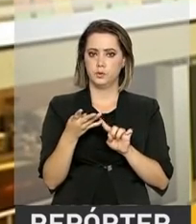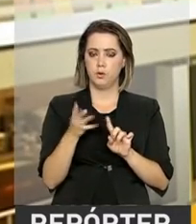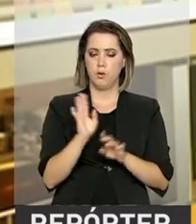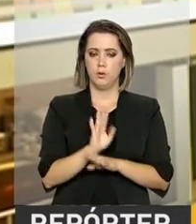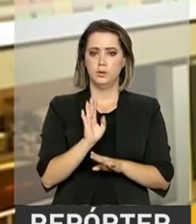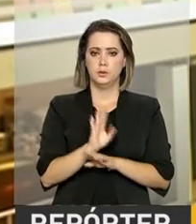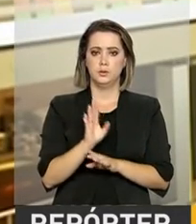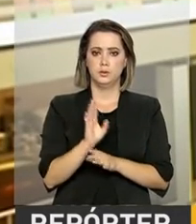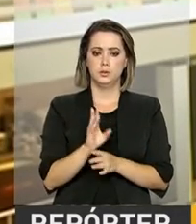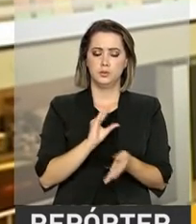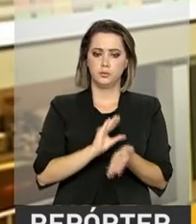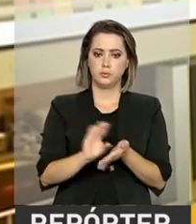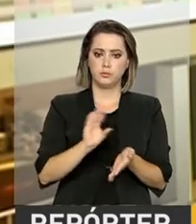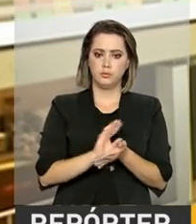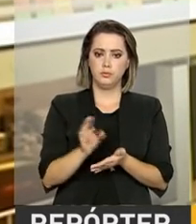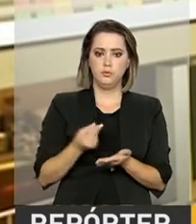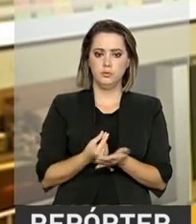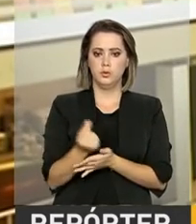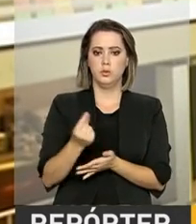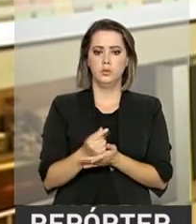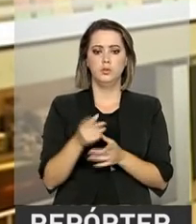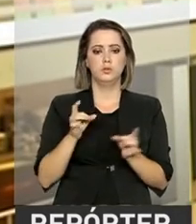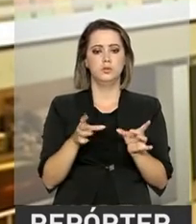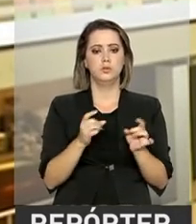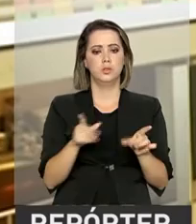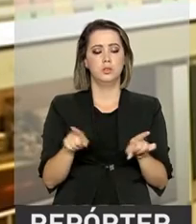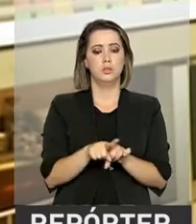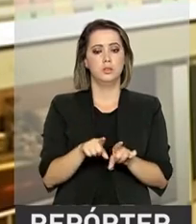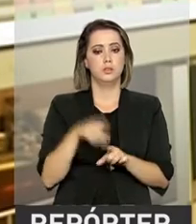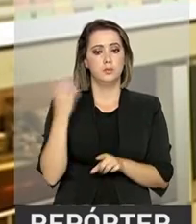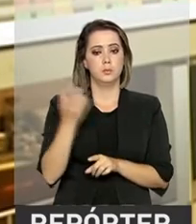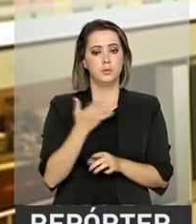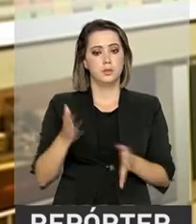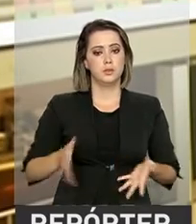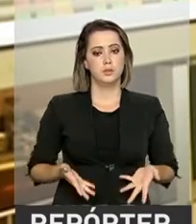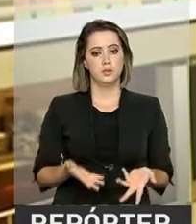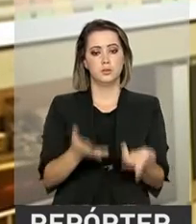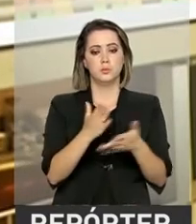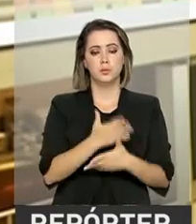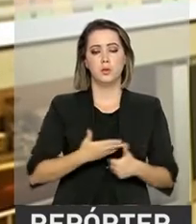reforçar o caixa com o dinheiro do leilão, o governo pretende estimular a melhora